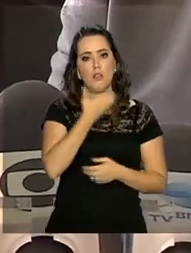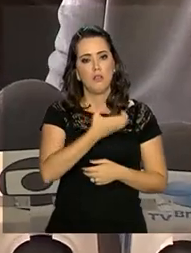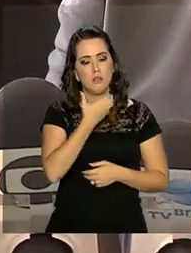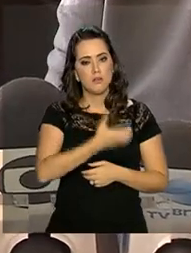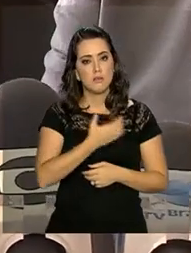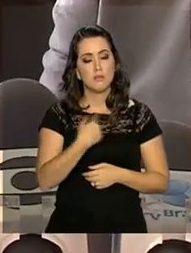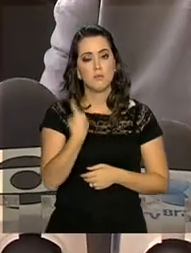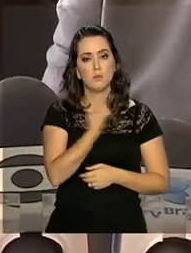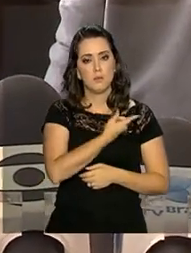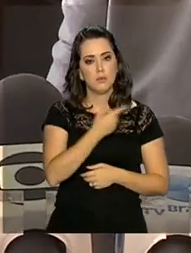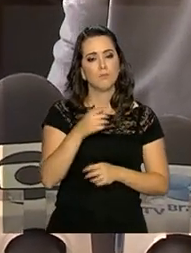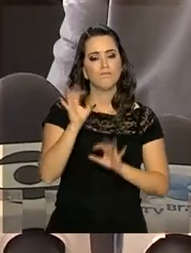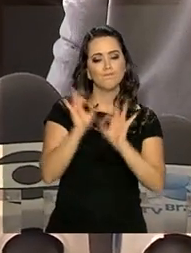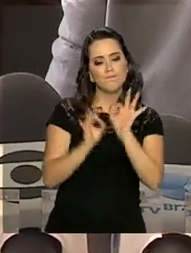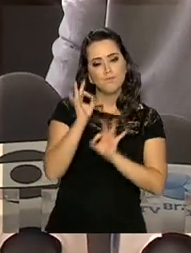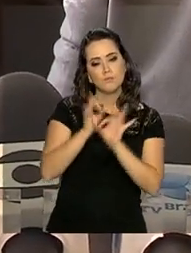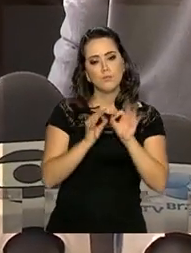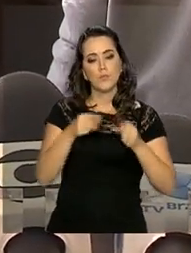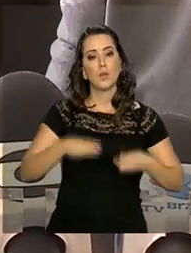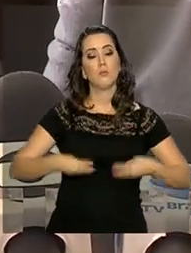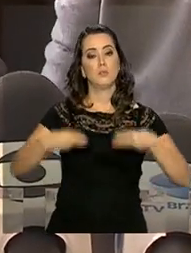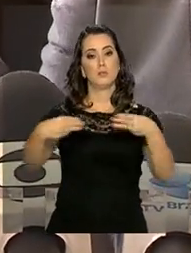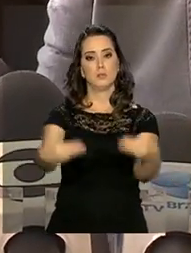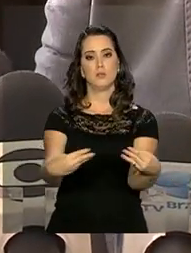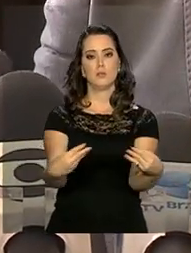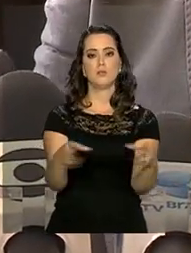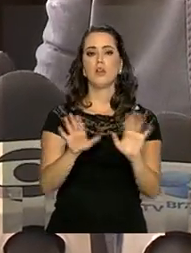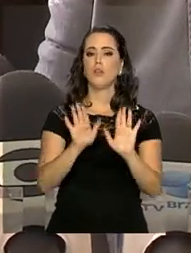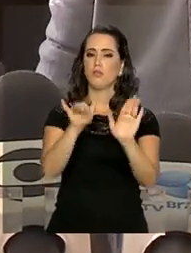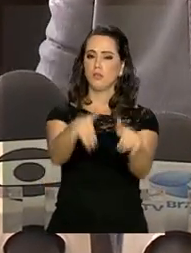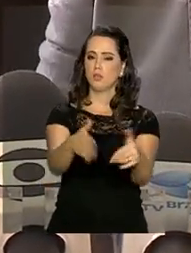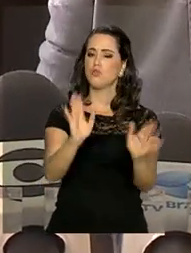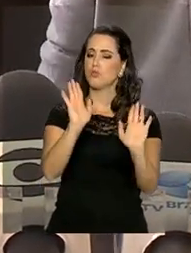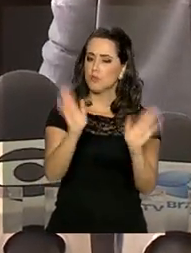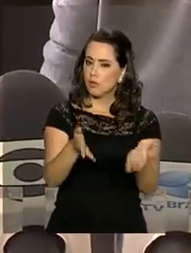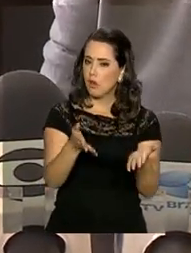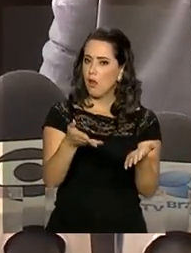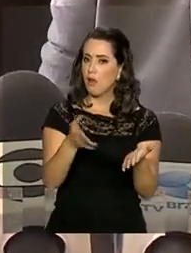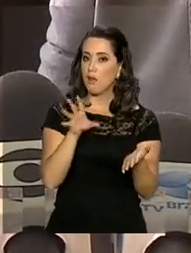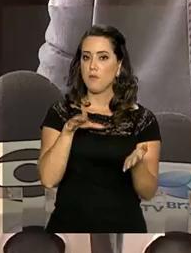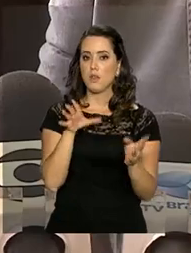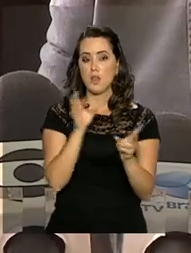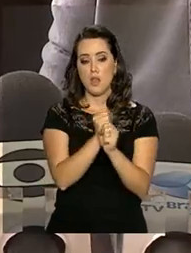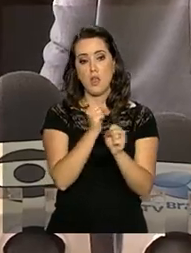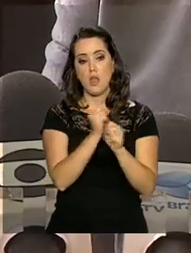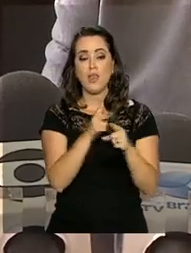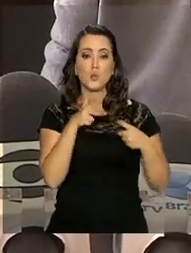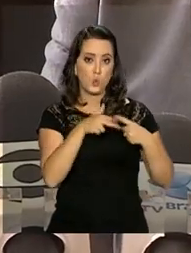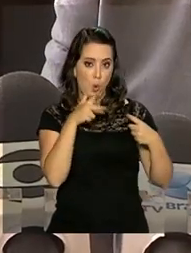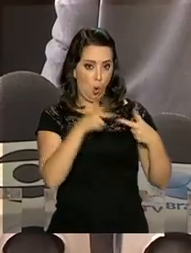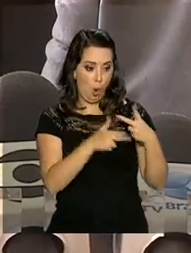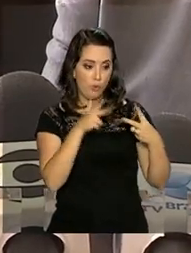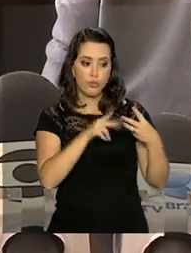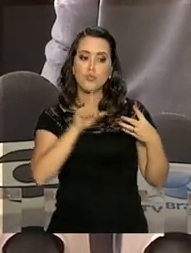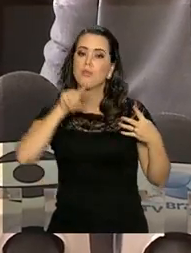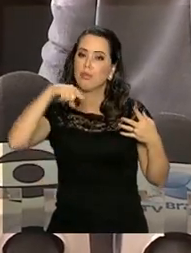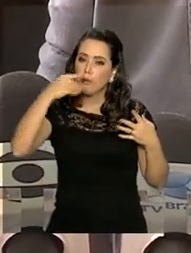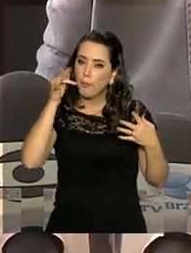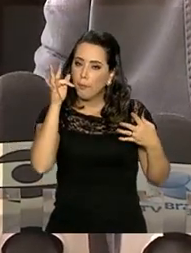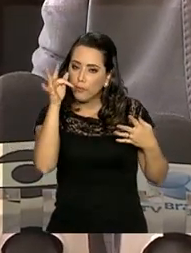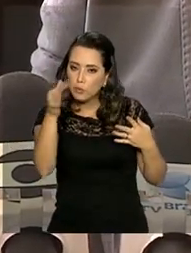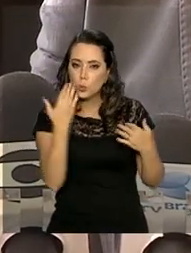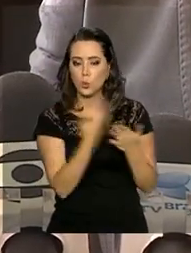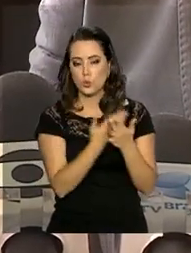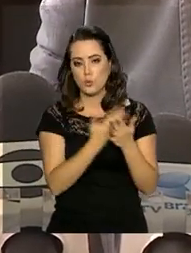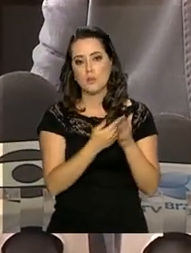nós vamos ter o desenho ministerial concluso e os enxugamentos que virão a partir da redução